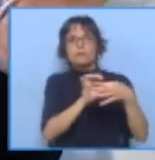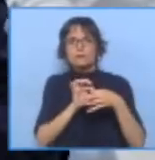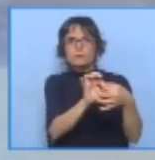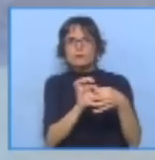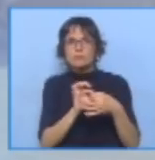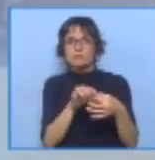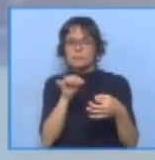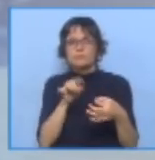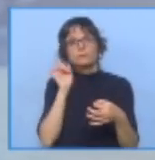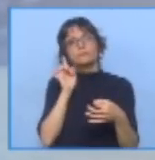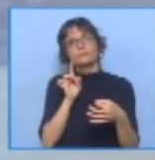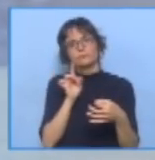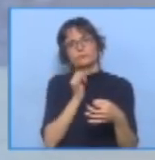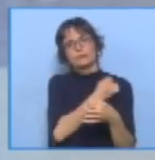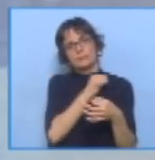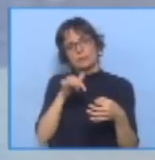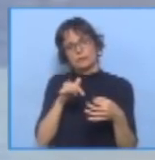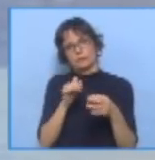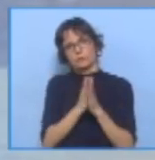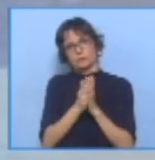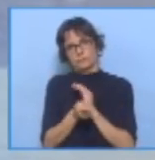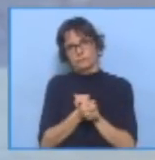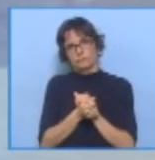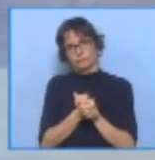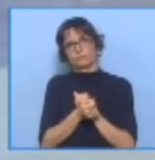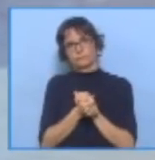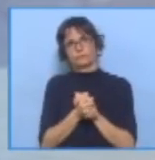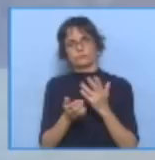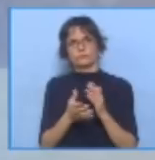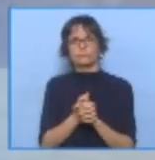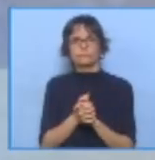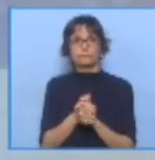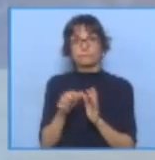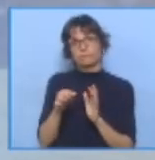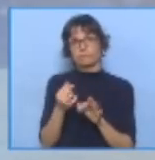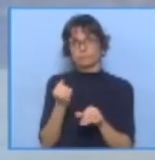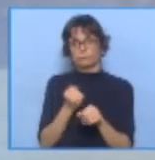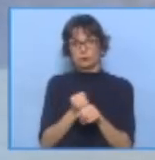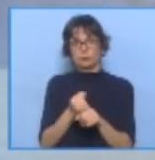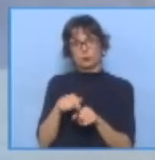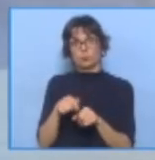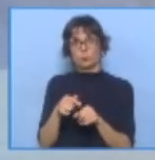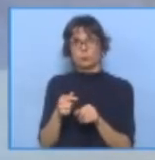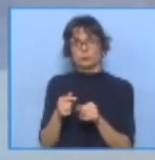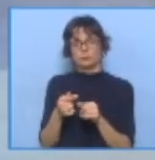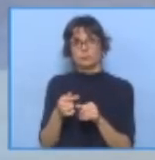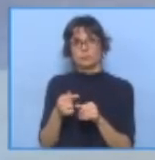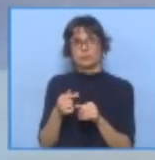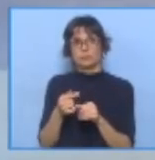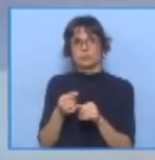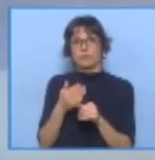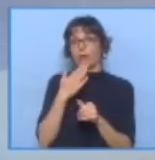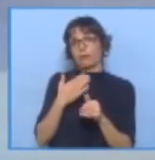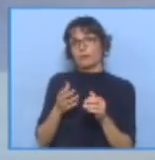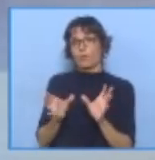E isso é que é um dinamismo difícil de construir. E esse é um trabalho, um desafio que é colocado ao Comissariado da Terra